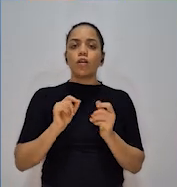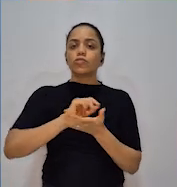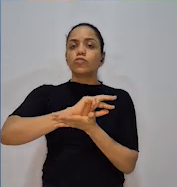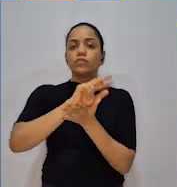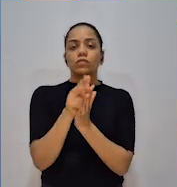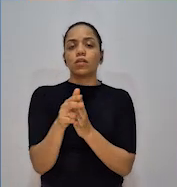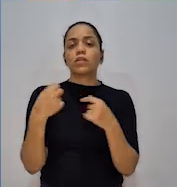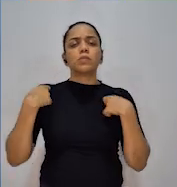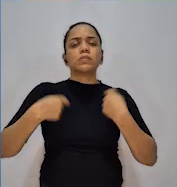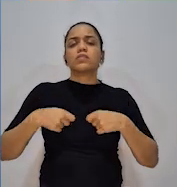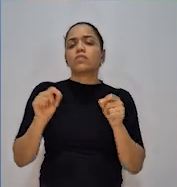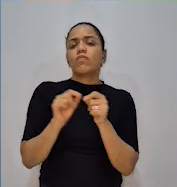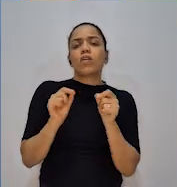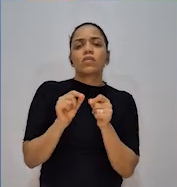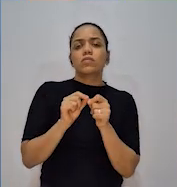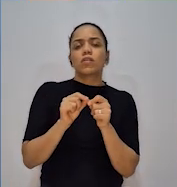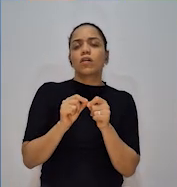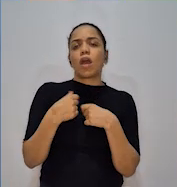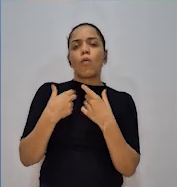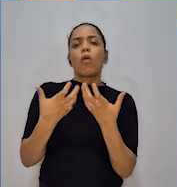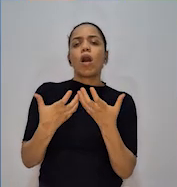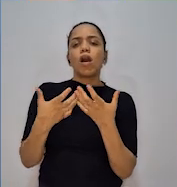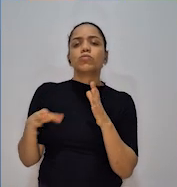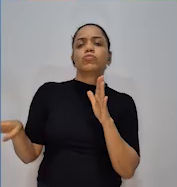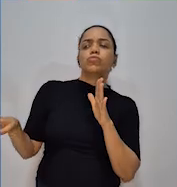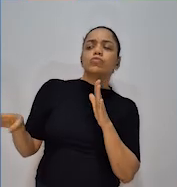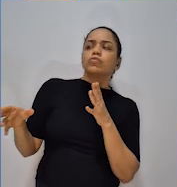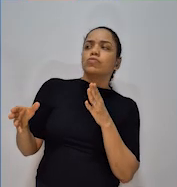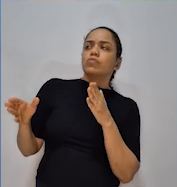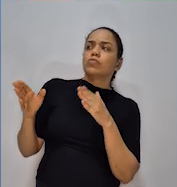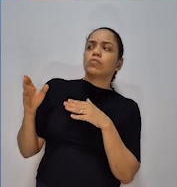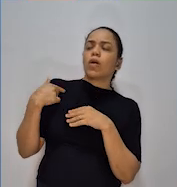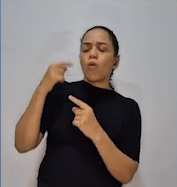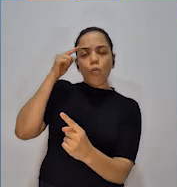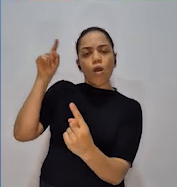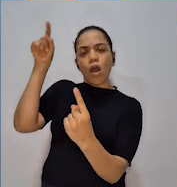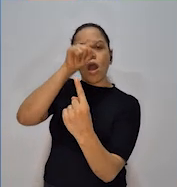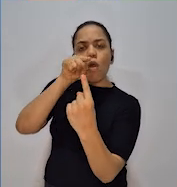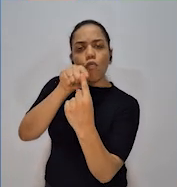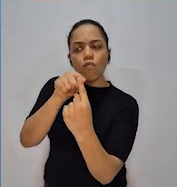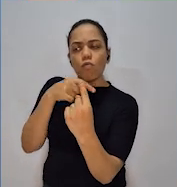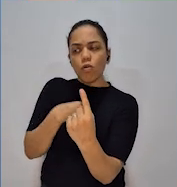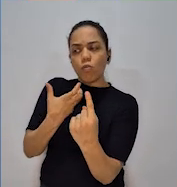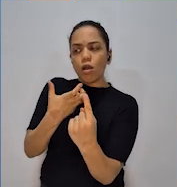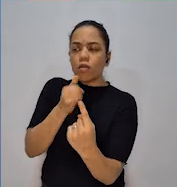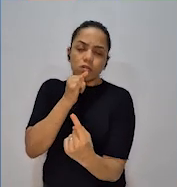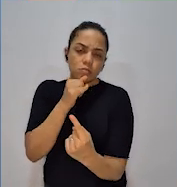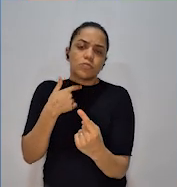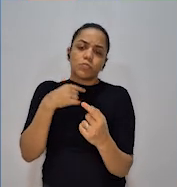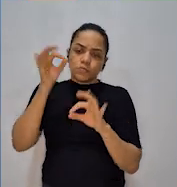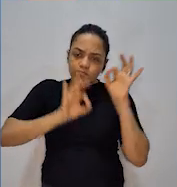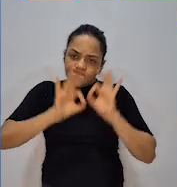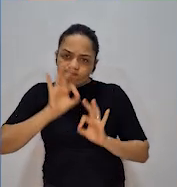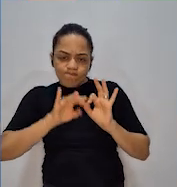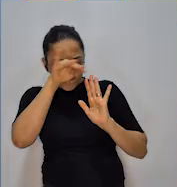preciso fazer, sabendo onde eu quero chegar, para chegar até lá? E para isso eu preciso ter planejamento, eu preciso ter governança, eu